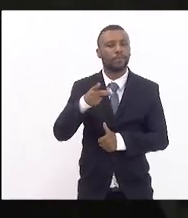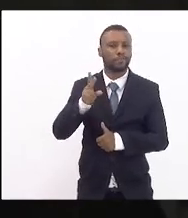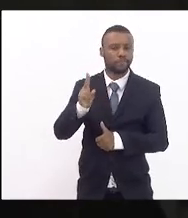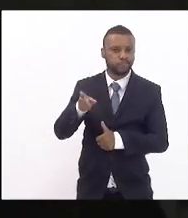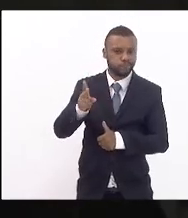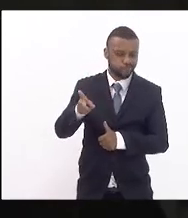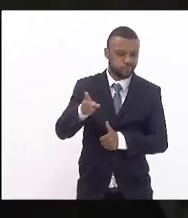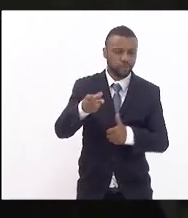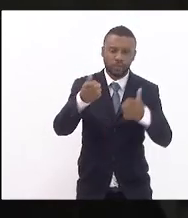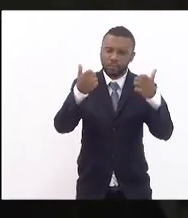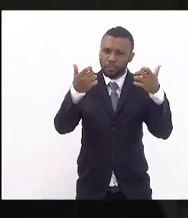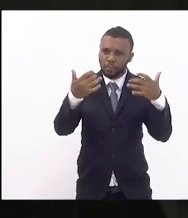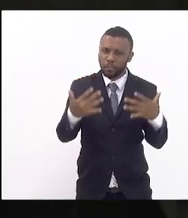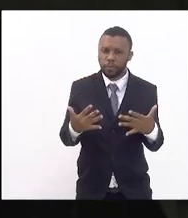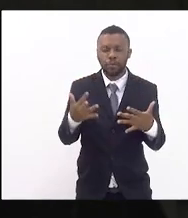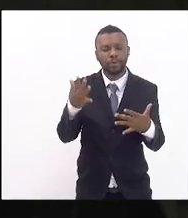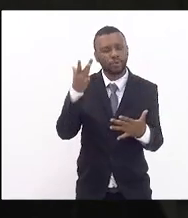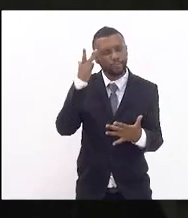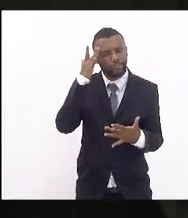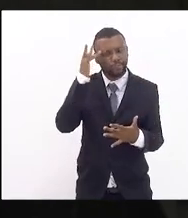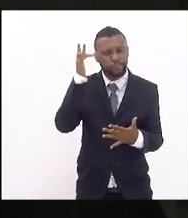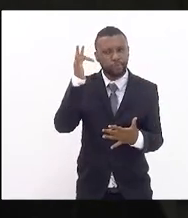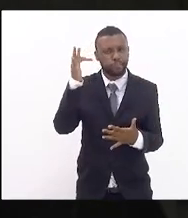o que tenho dito todos os dias,